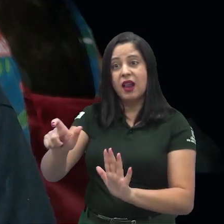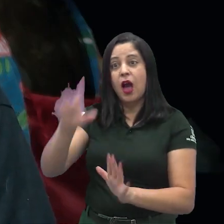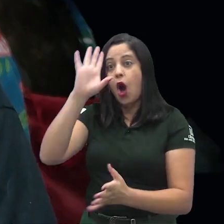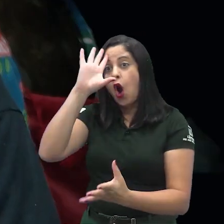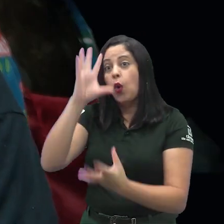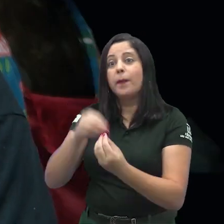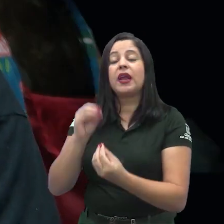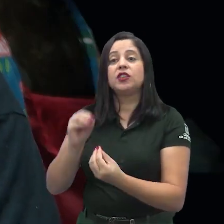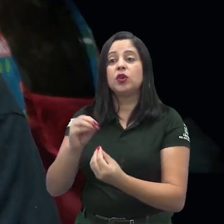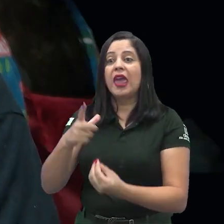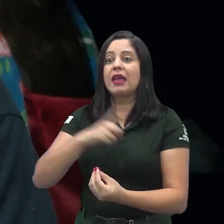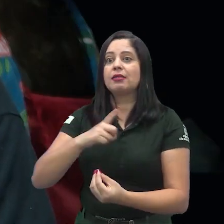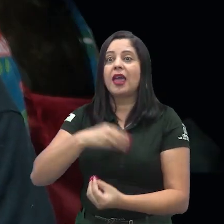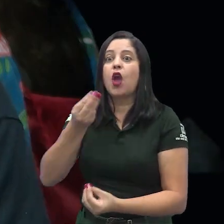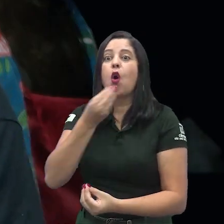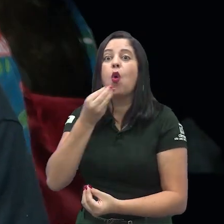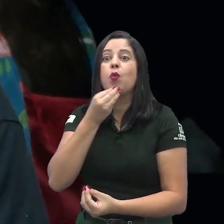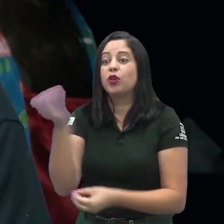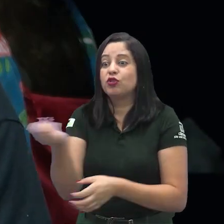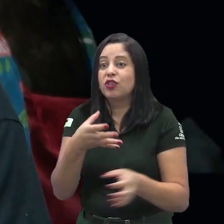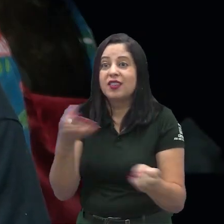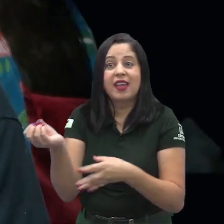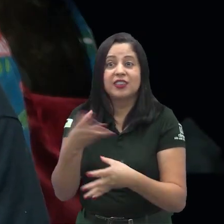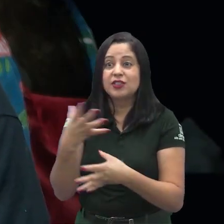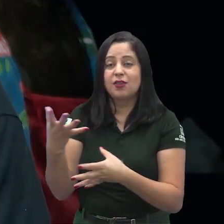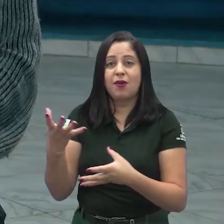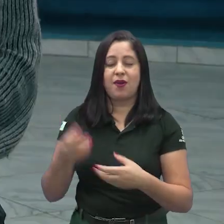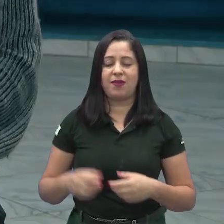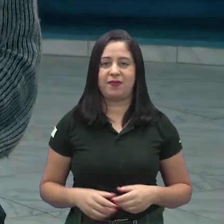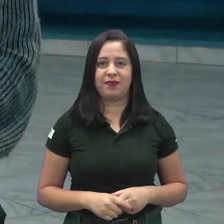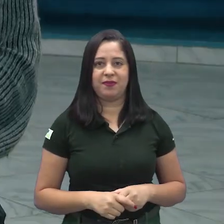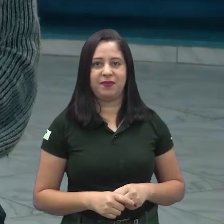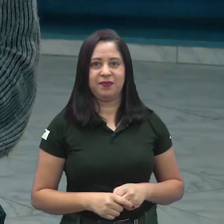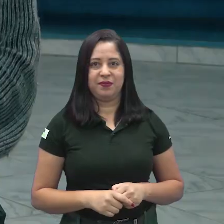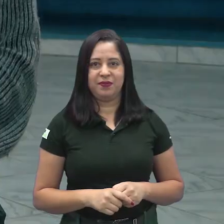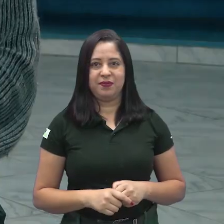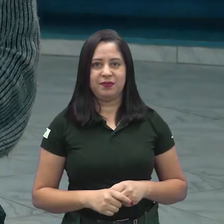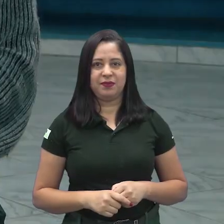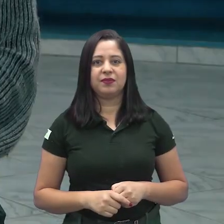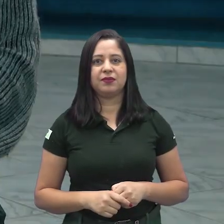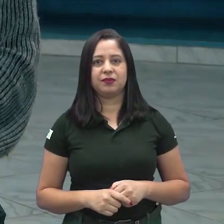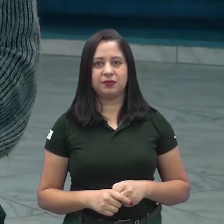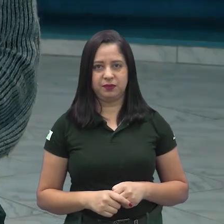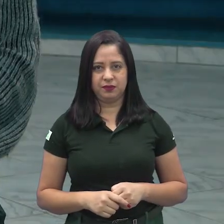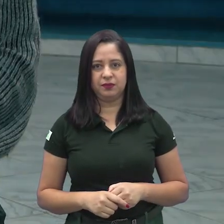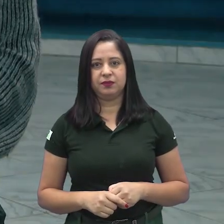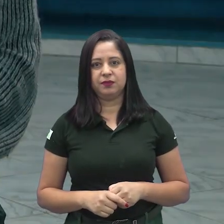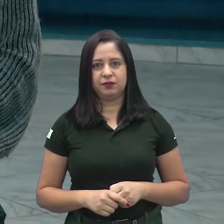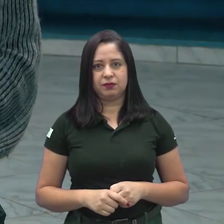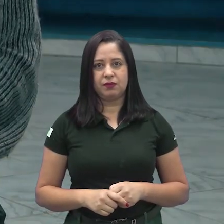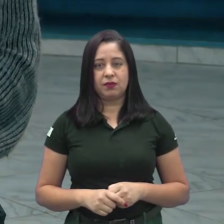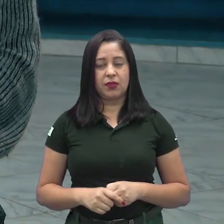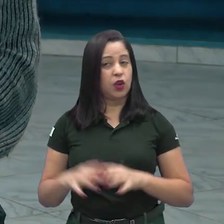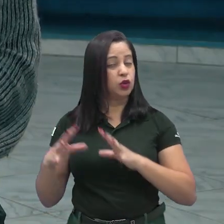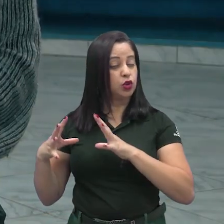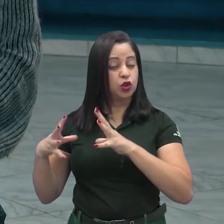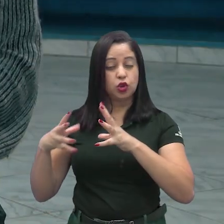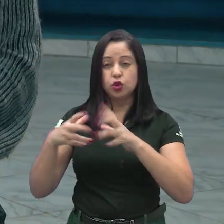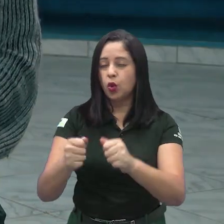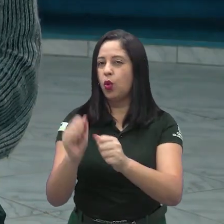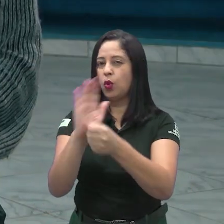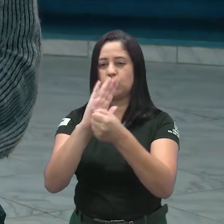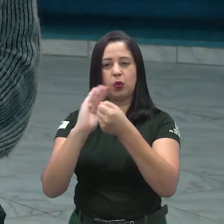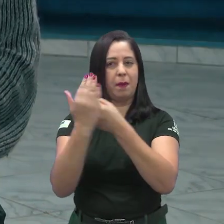tem outras possibilidades no mundo, né? Que eu acho que todas as periferias, não